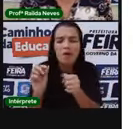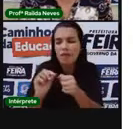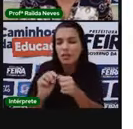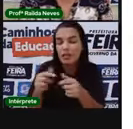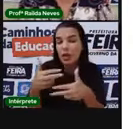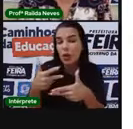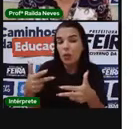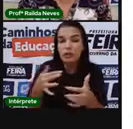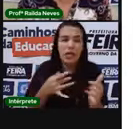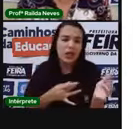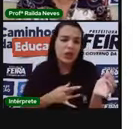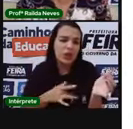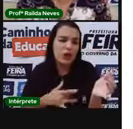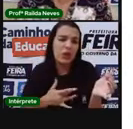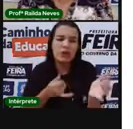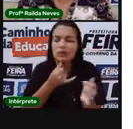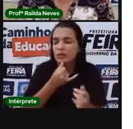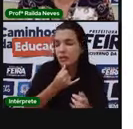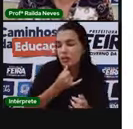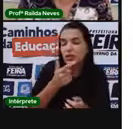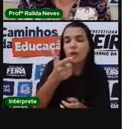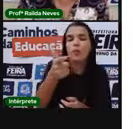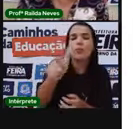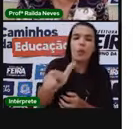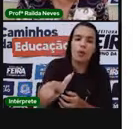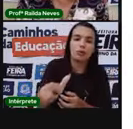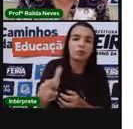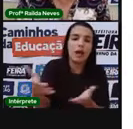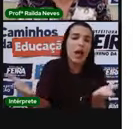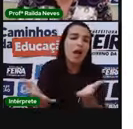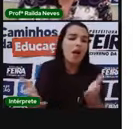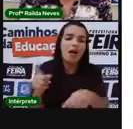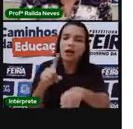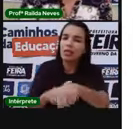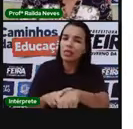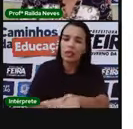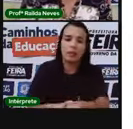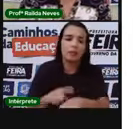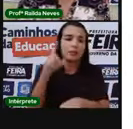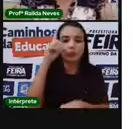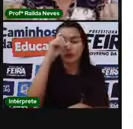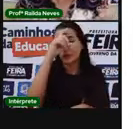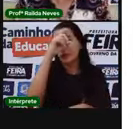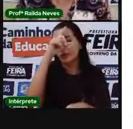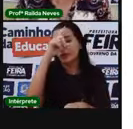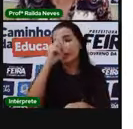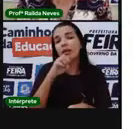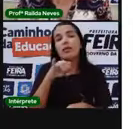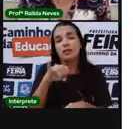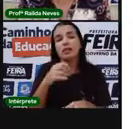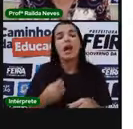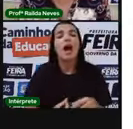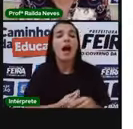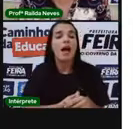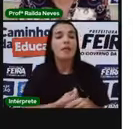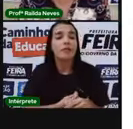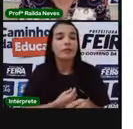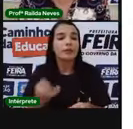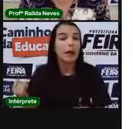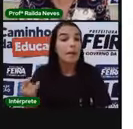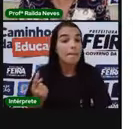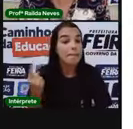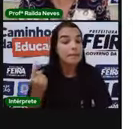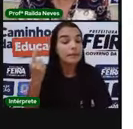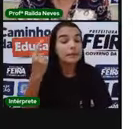que magoem, que machucam o outro em tempos tão difíceis? Se a vida é o principal conteúdo